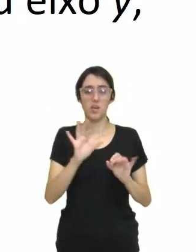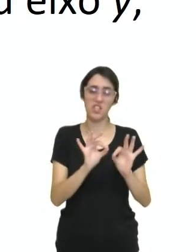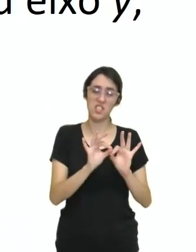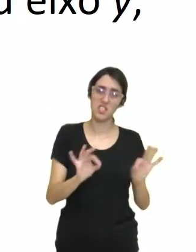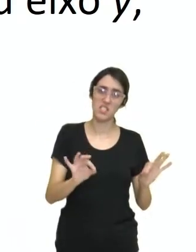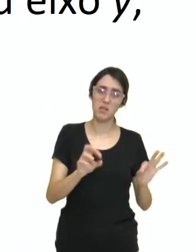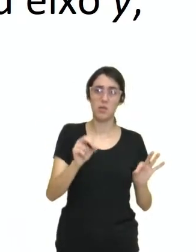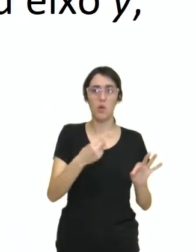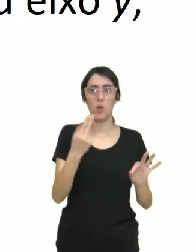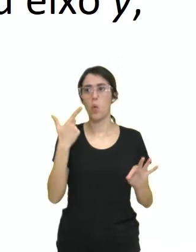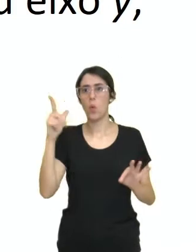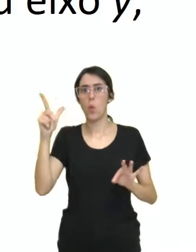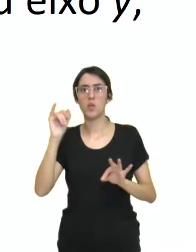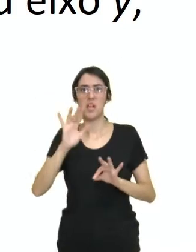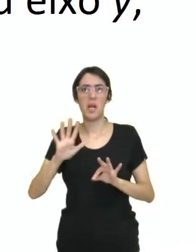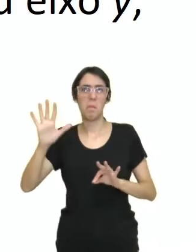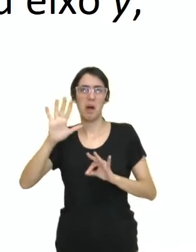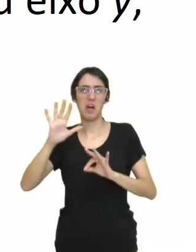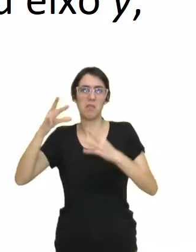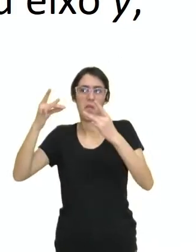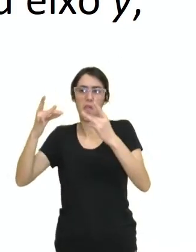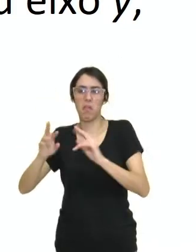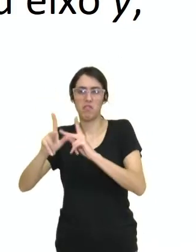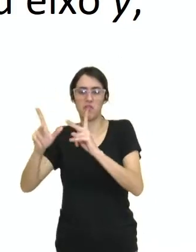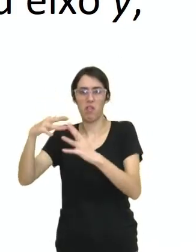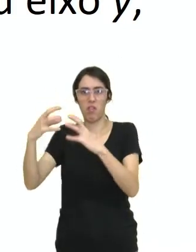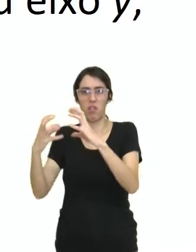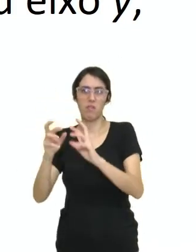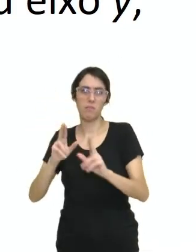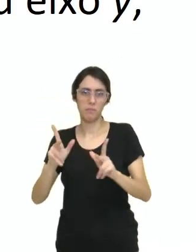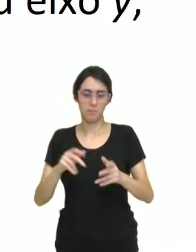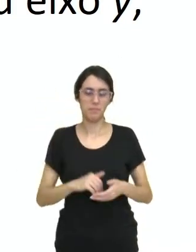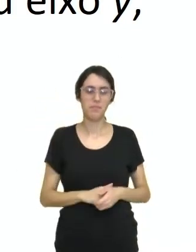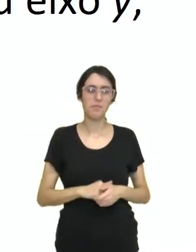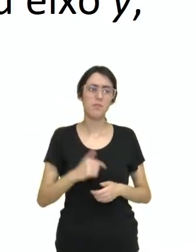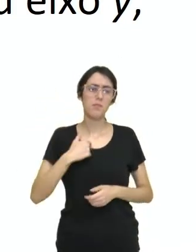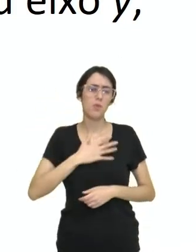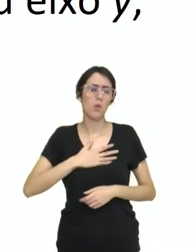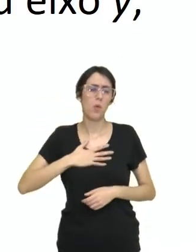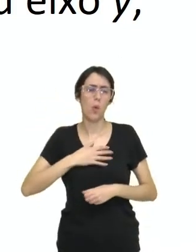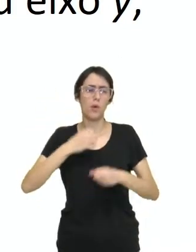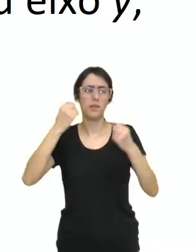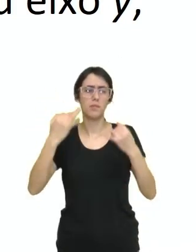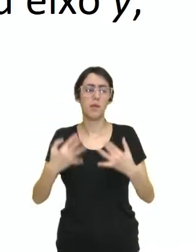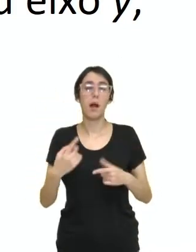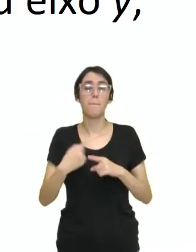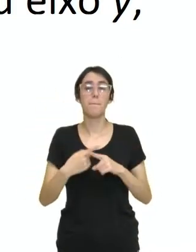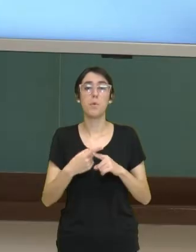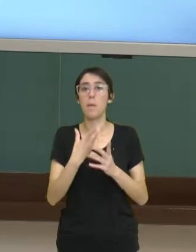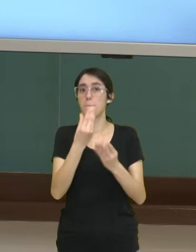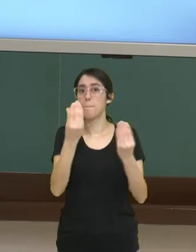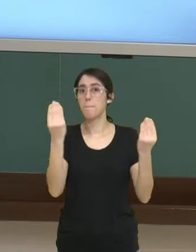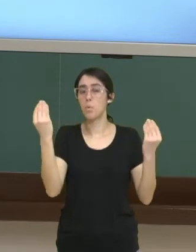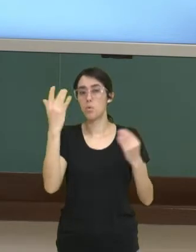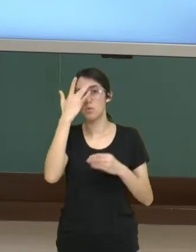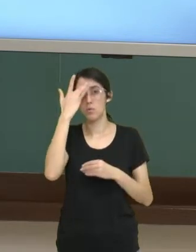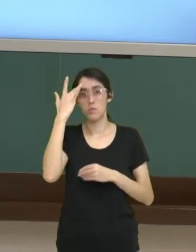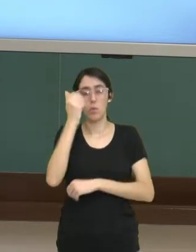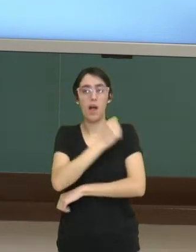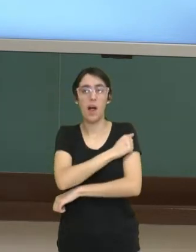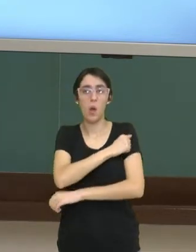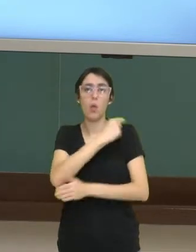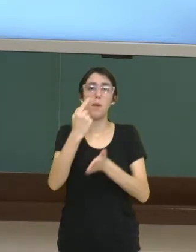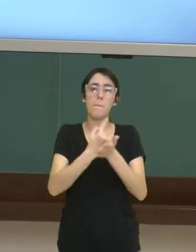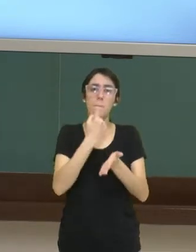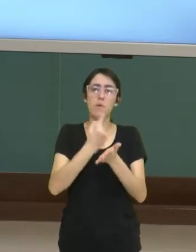uma figura mais complexa, né? Eu gosto de falar sobre isso, né? Porque muitas vezes vocês sempre nos questionam aonde que